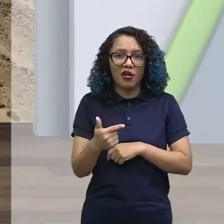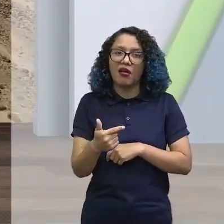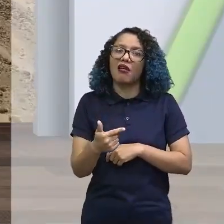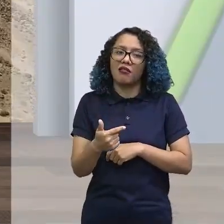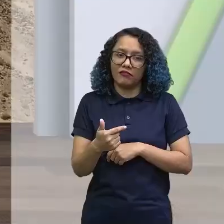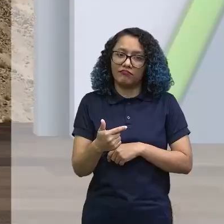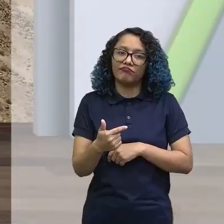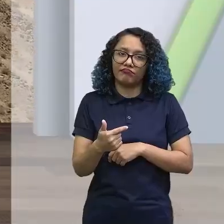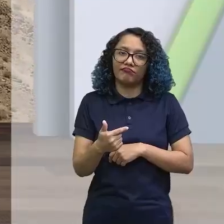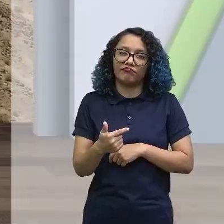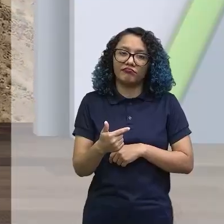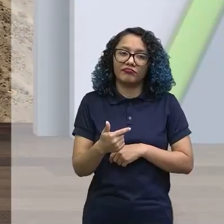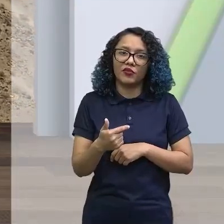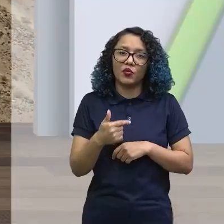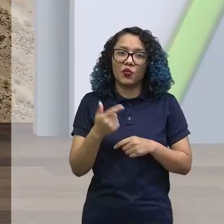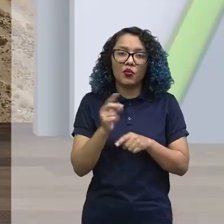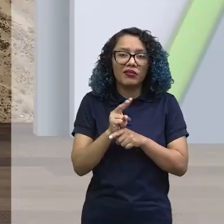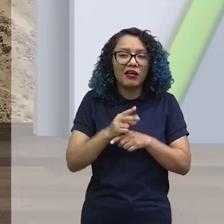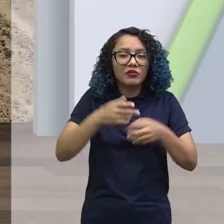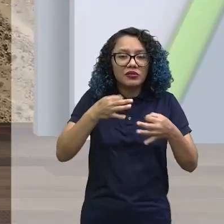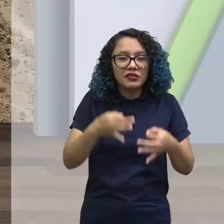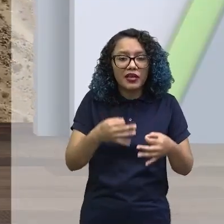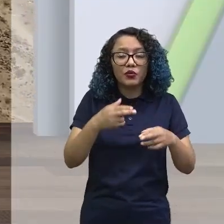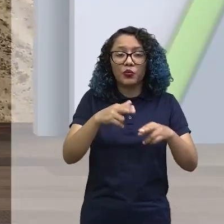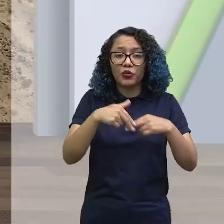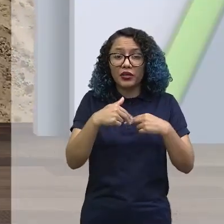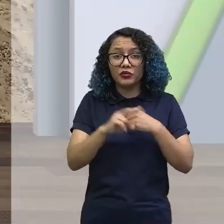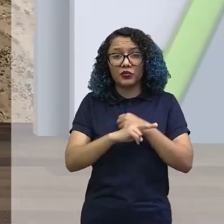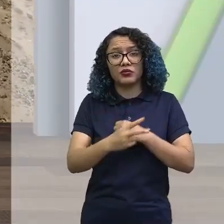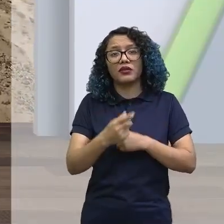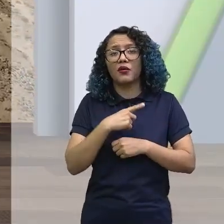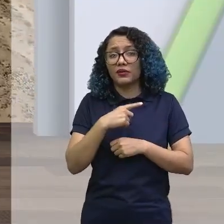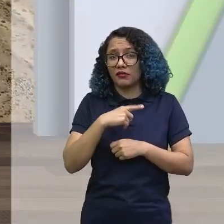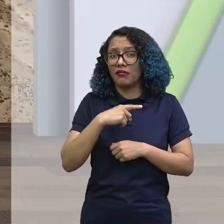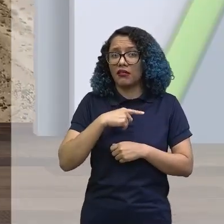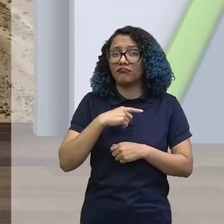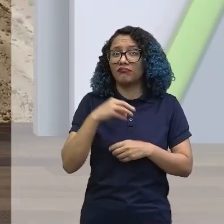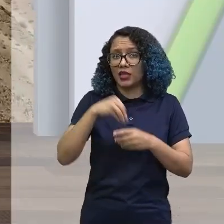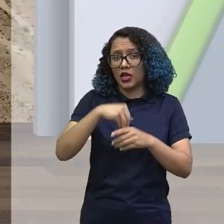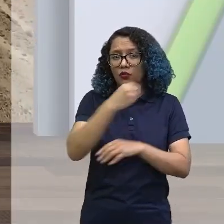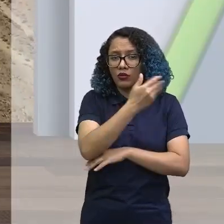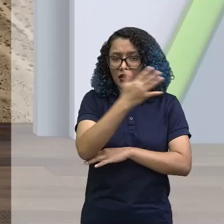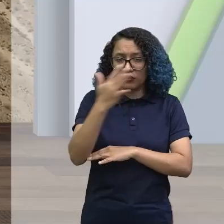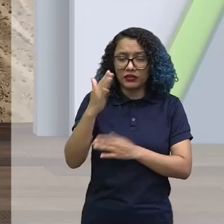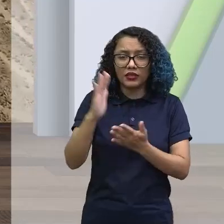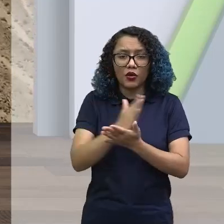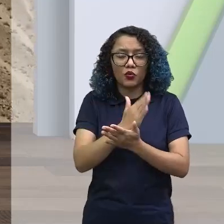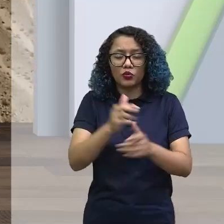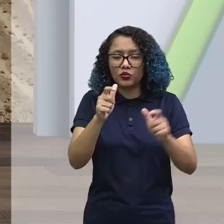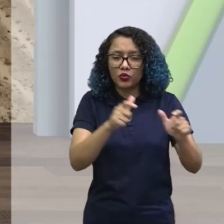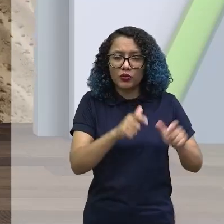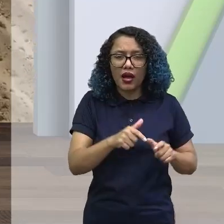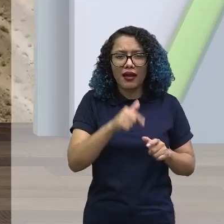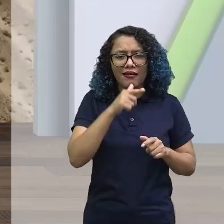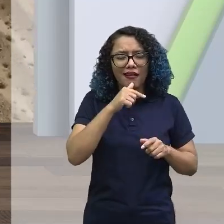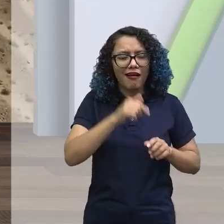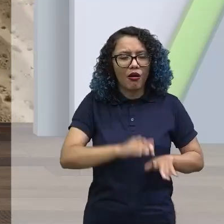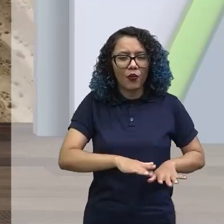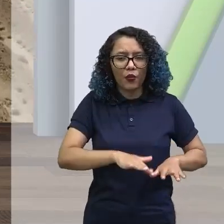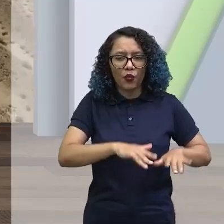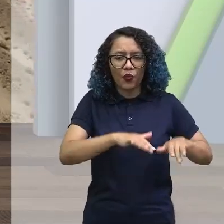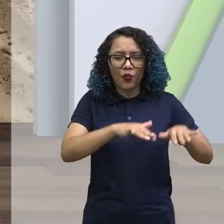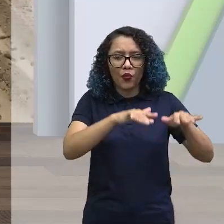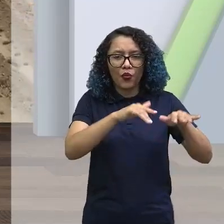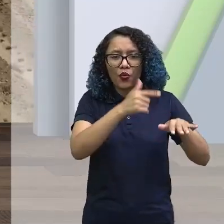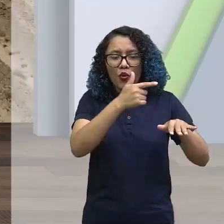ela responde à ação do homem, né? Enquanto em algumas regiões nós temos enchentes, nós podemos ter desertos